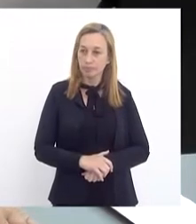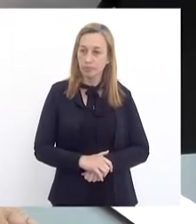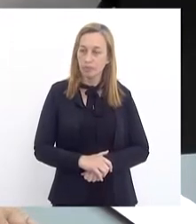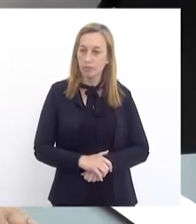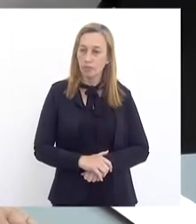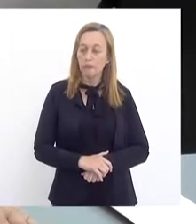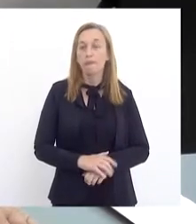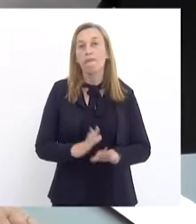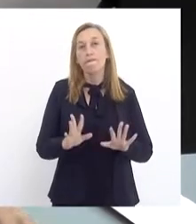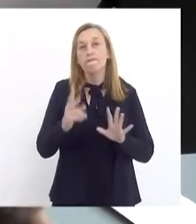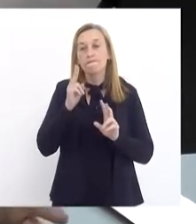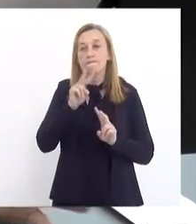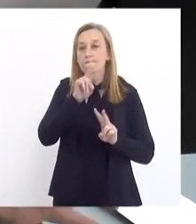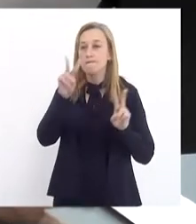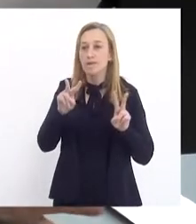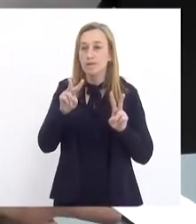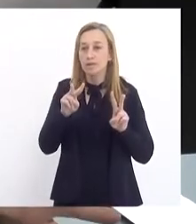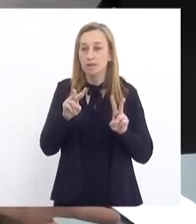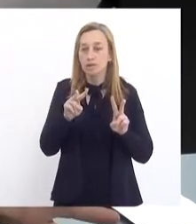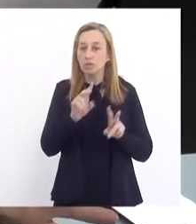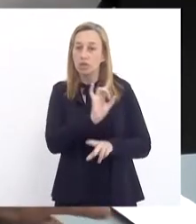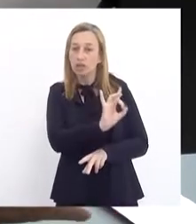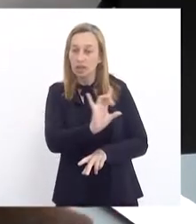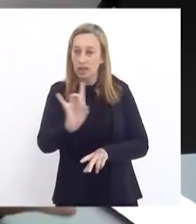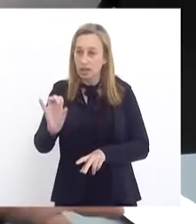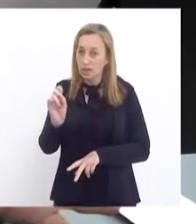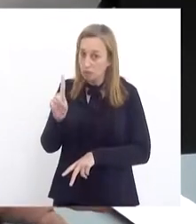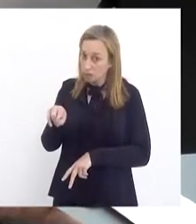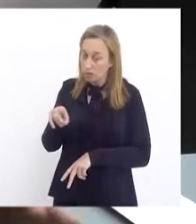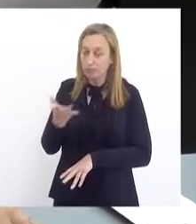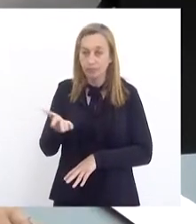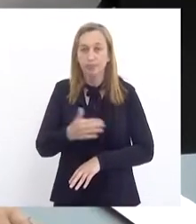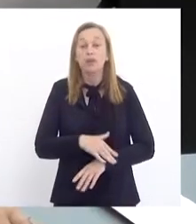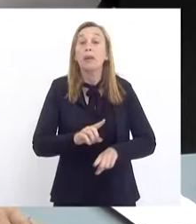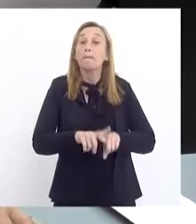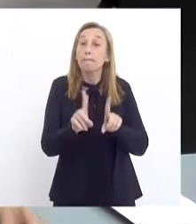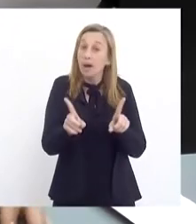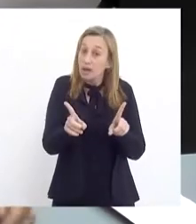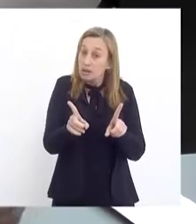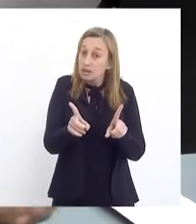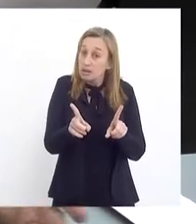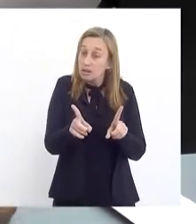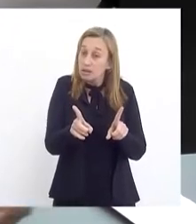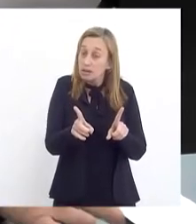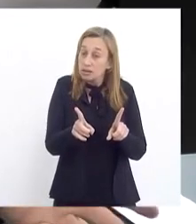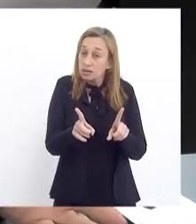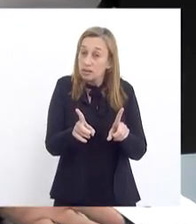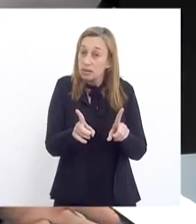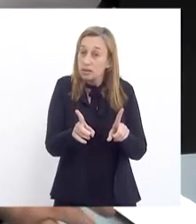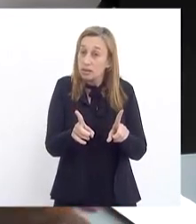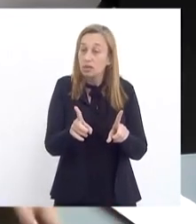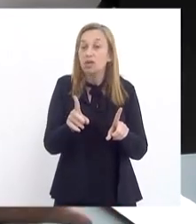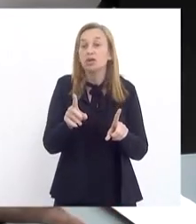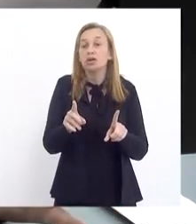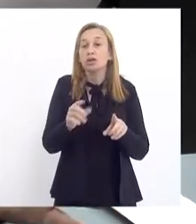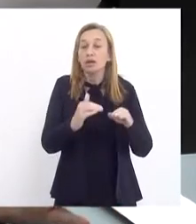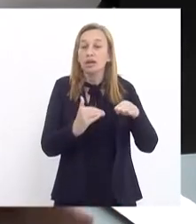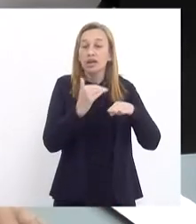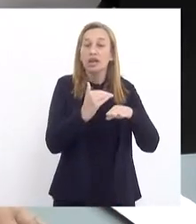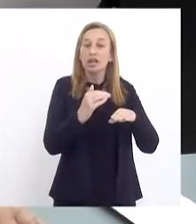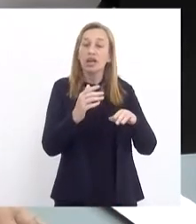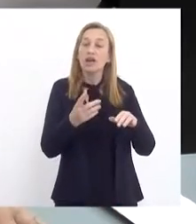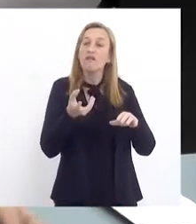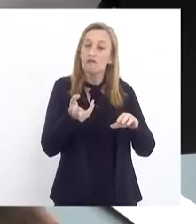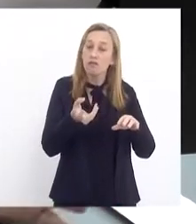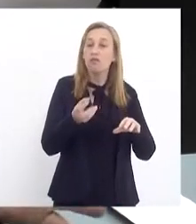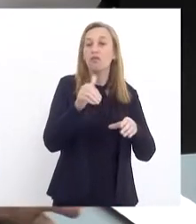Insuperáveis sob o ponto de vista do voto de cada um, né? Mais superável para aquele que quiser votar a favor, né? Que